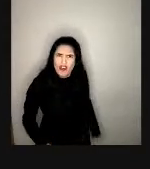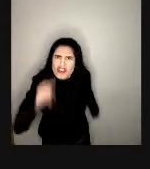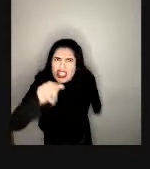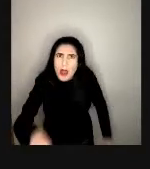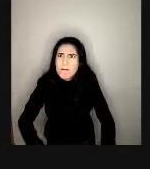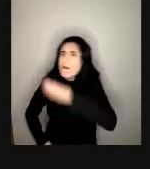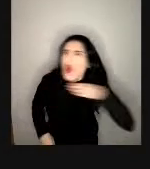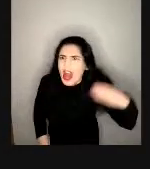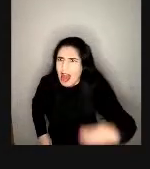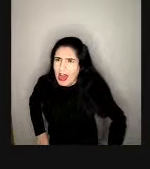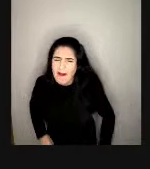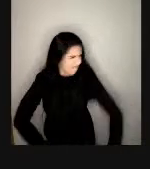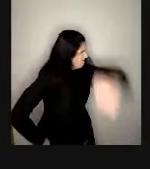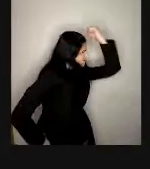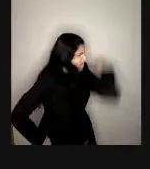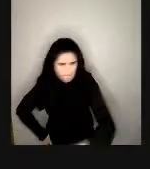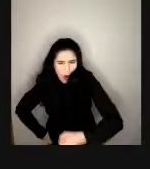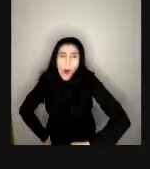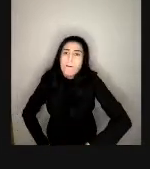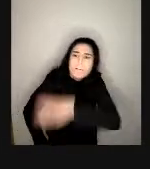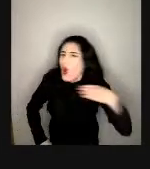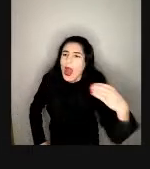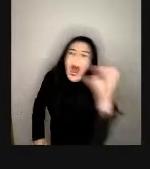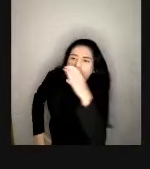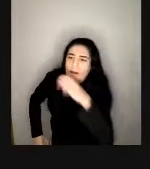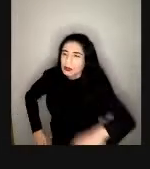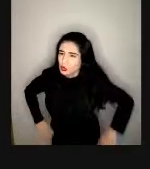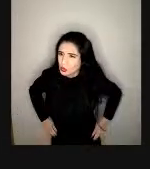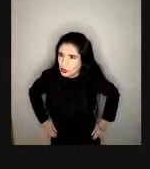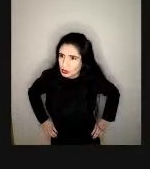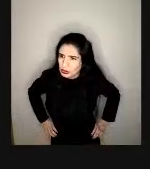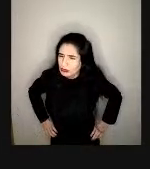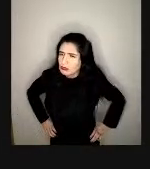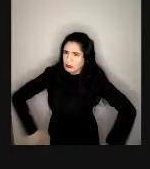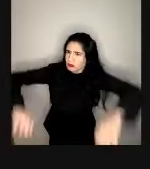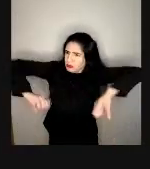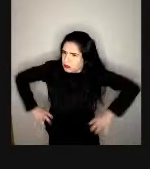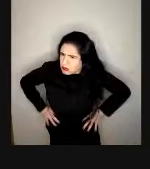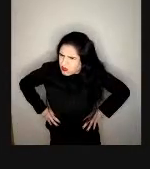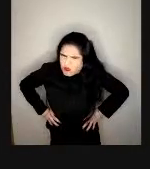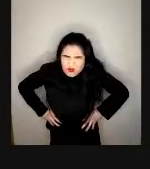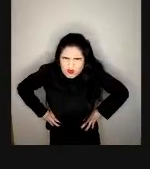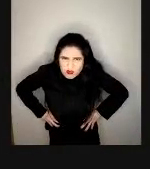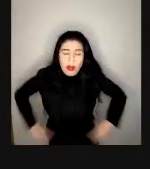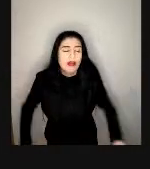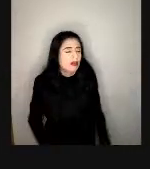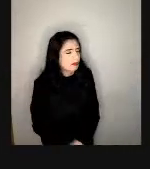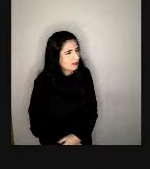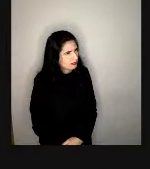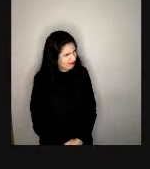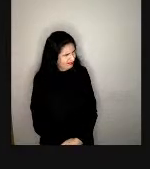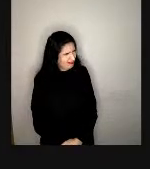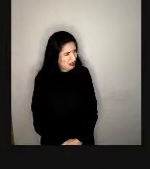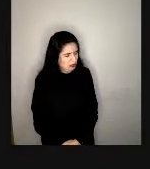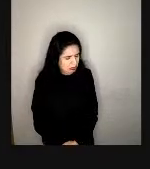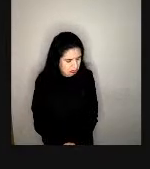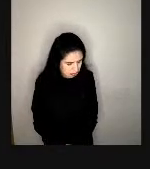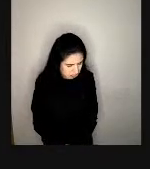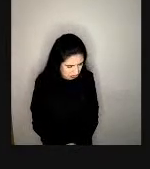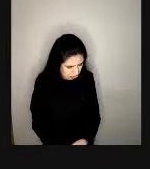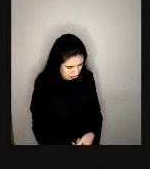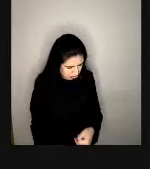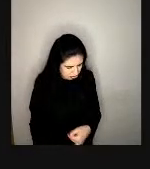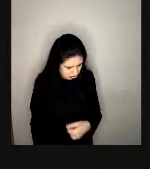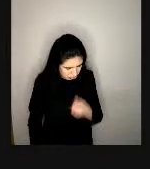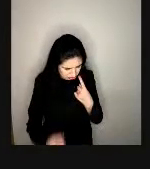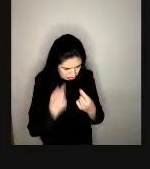que o barraco fica para mim. Então, assim, ela chorou pela falta de apoio e não pela doença.